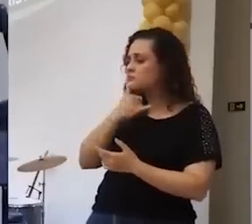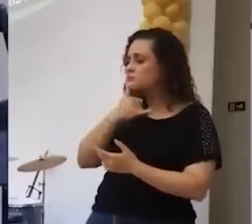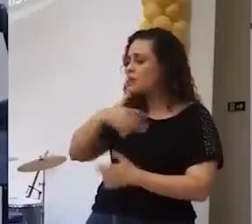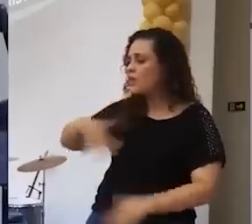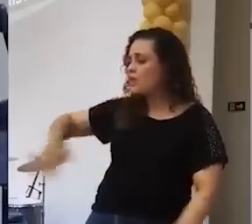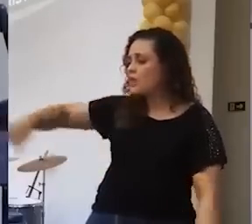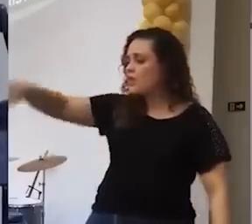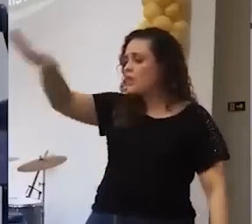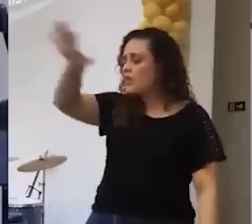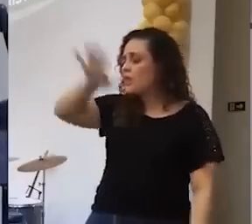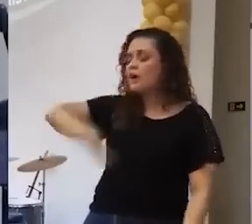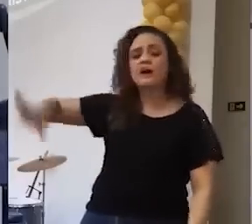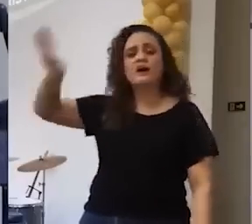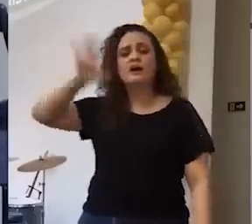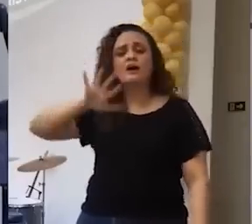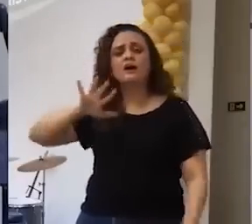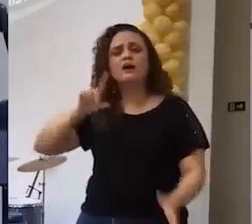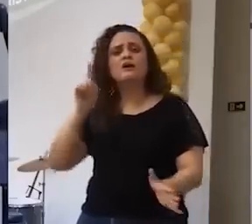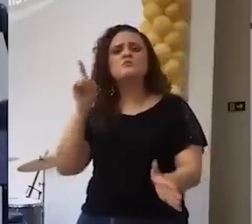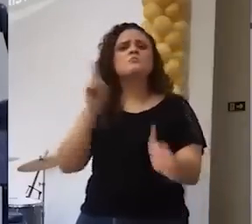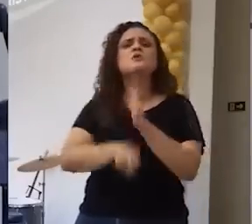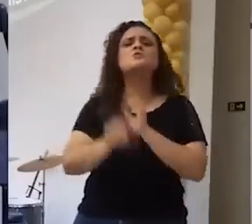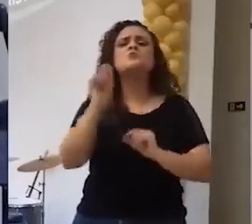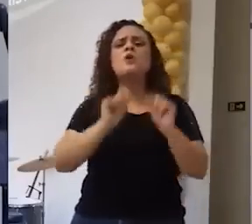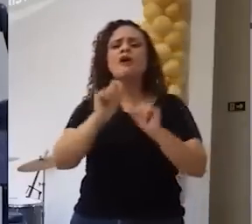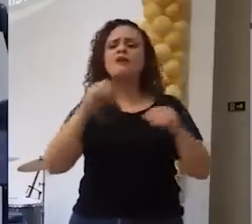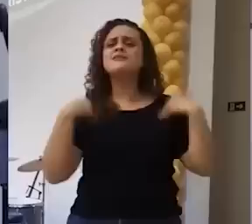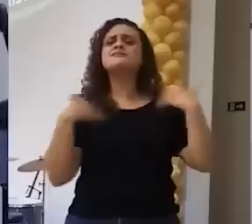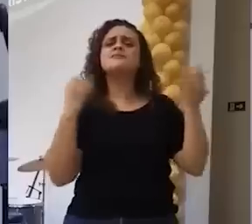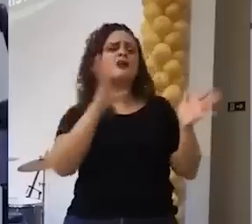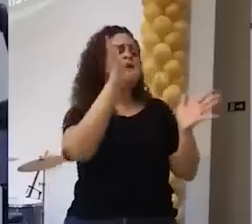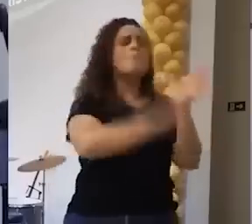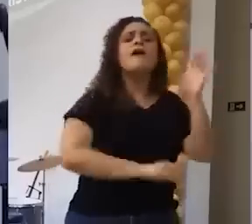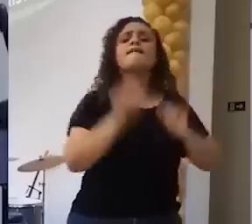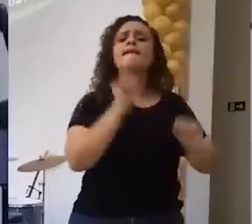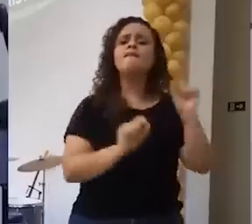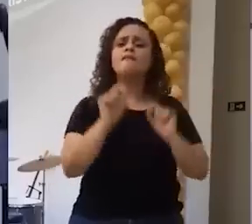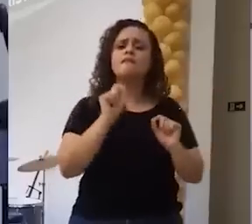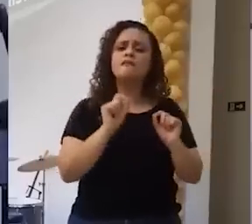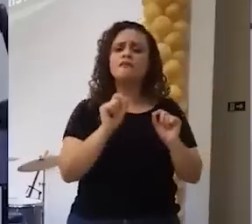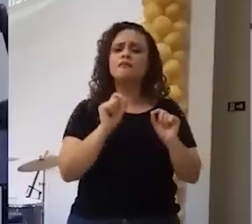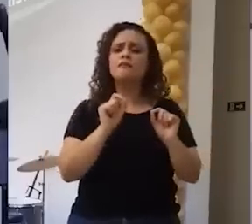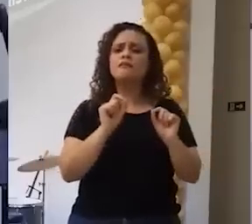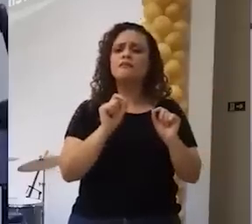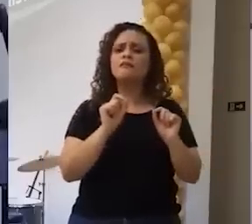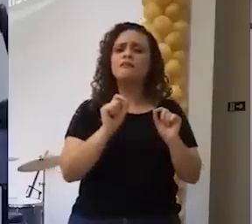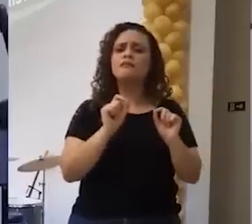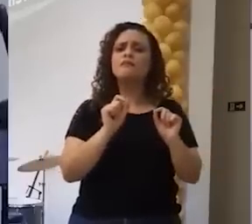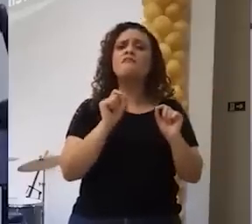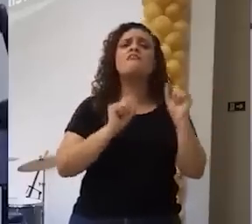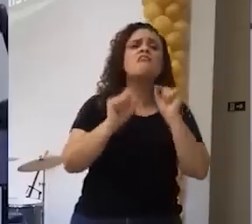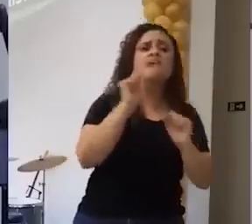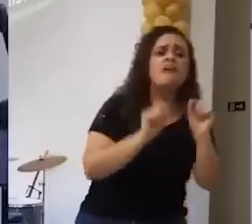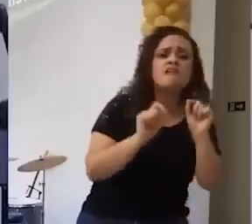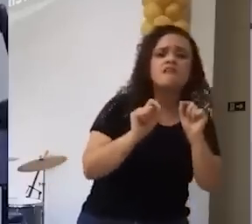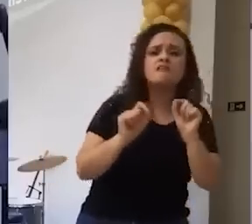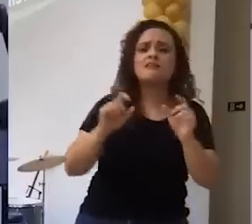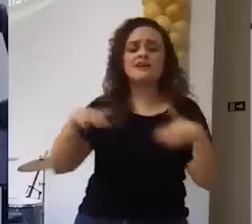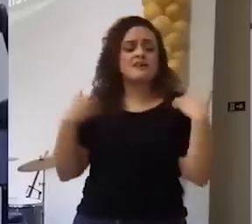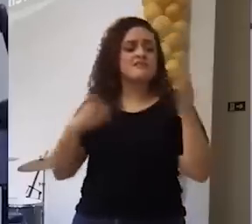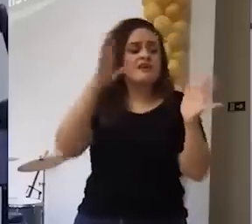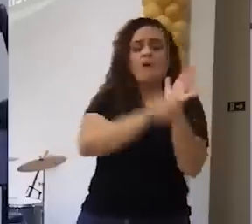A grande pergunta é: quem está roubando esta alegria? Quais são esses ladrões que estão saqueando a nossa alegria?